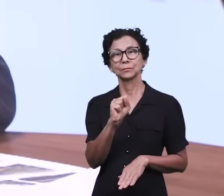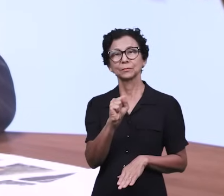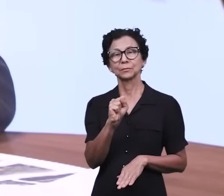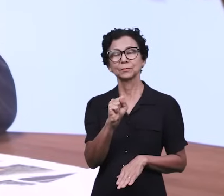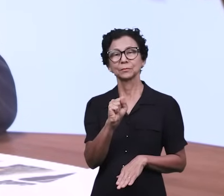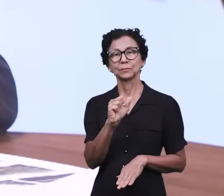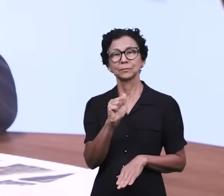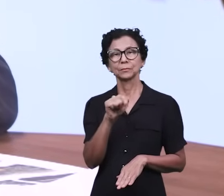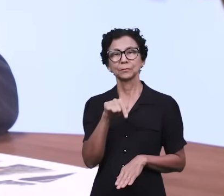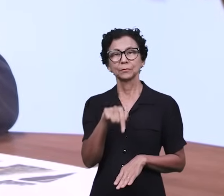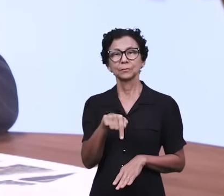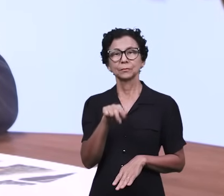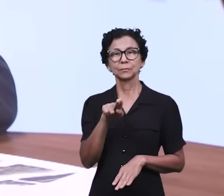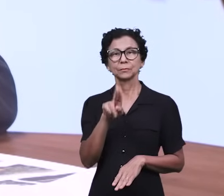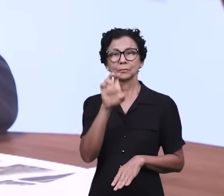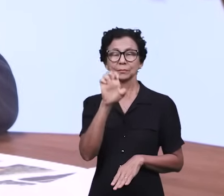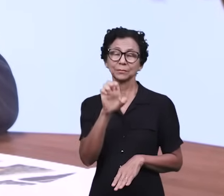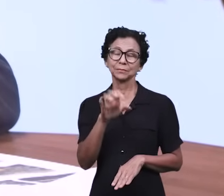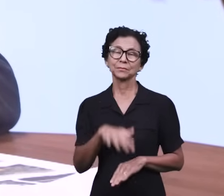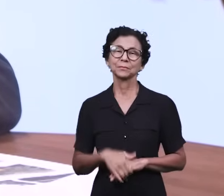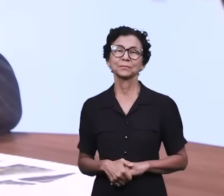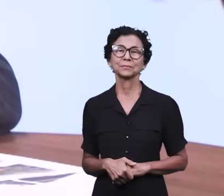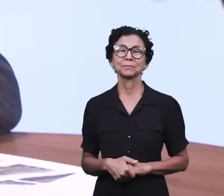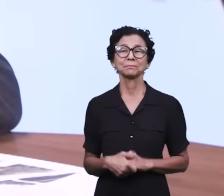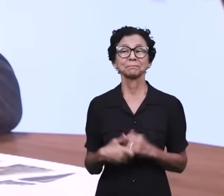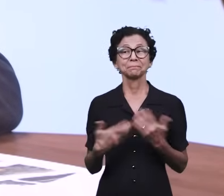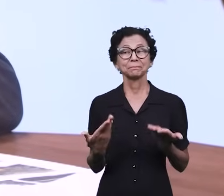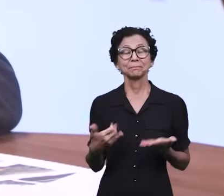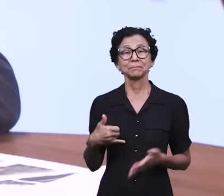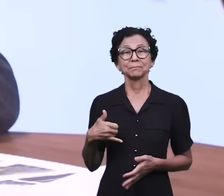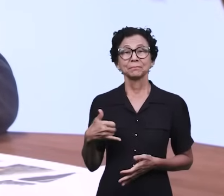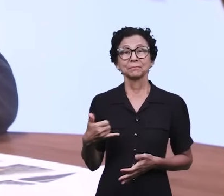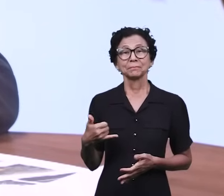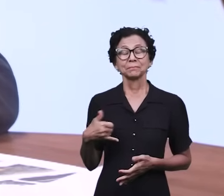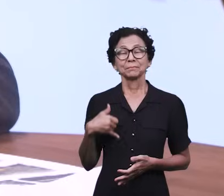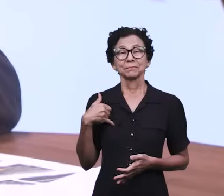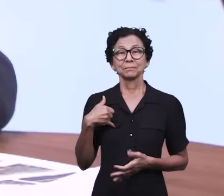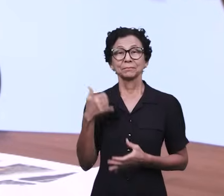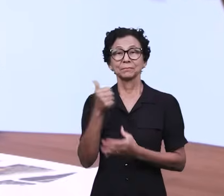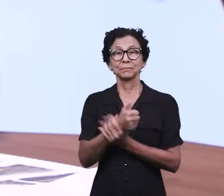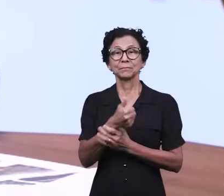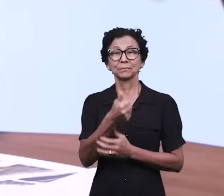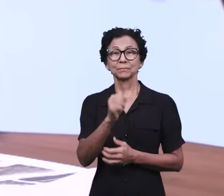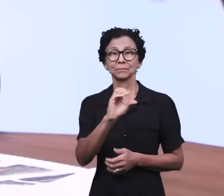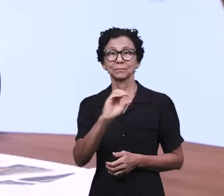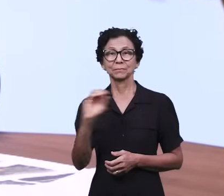Abraão aos 100 anos, Sara aos 90. Quando